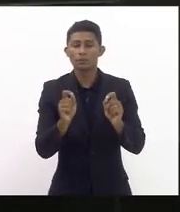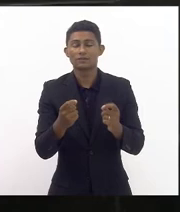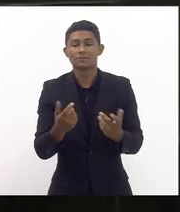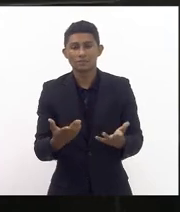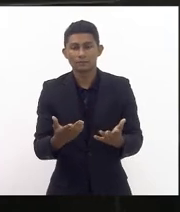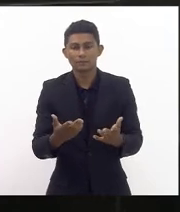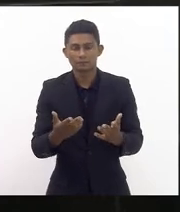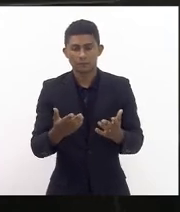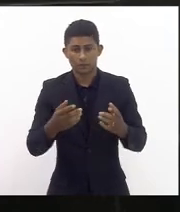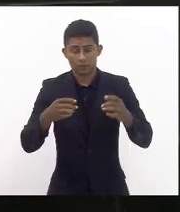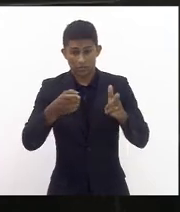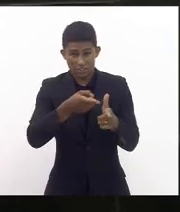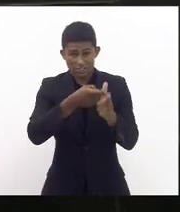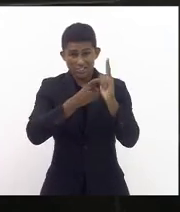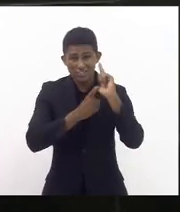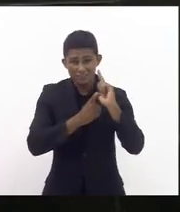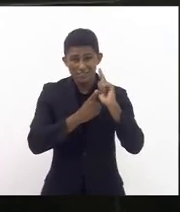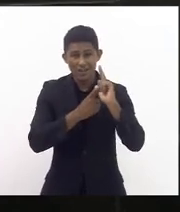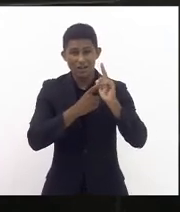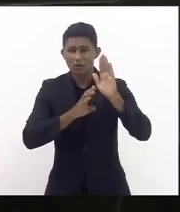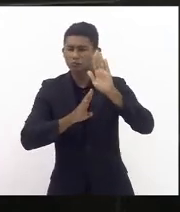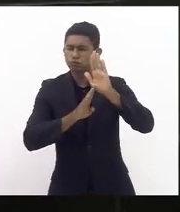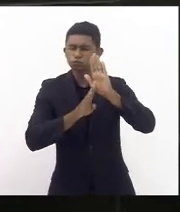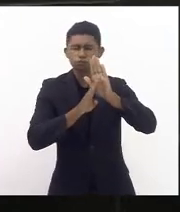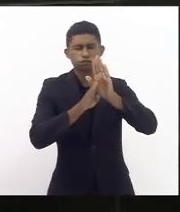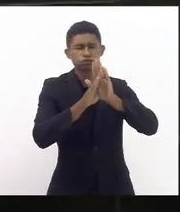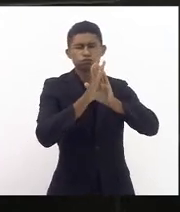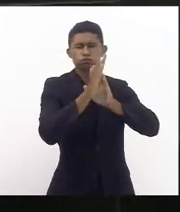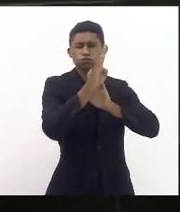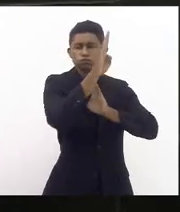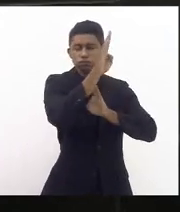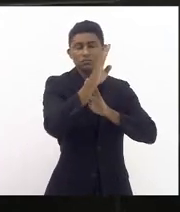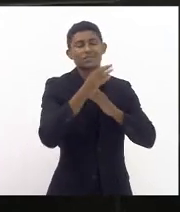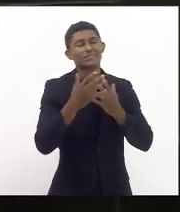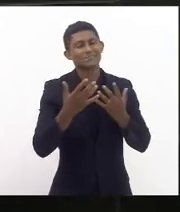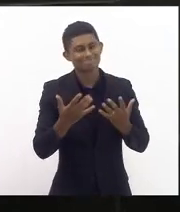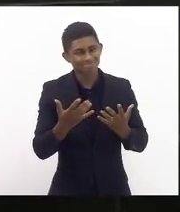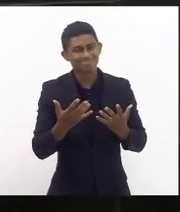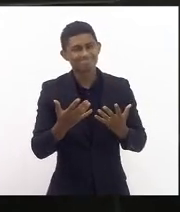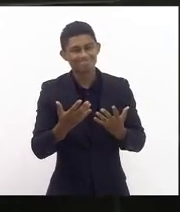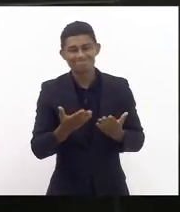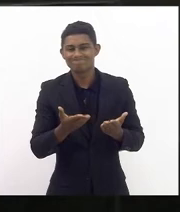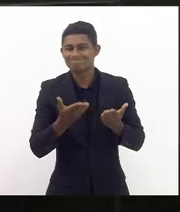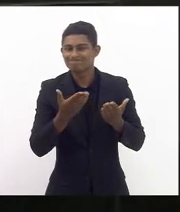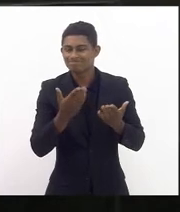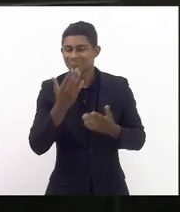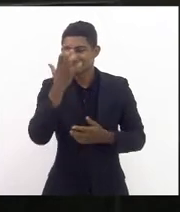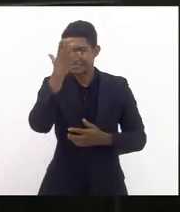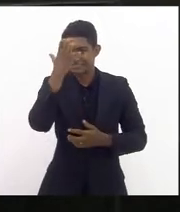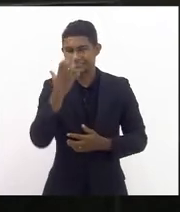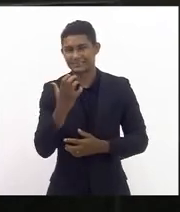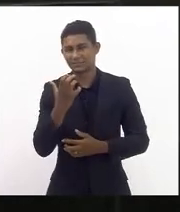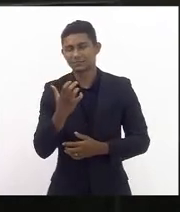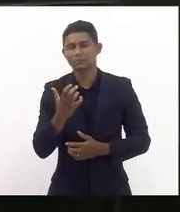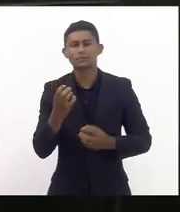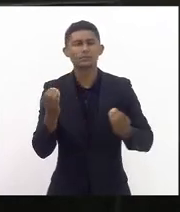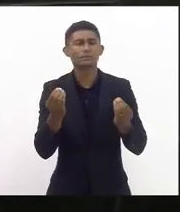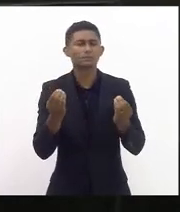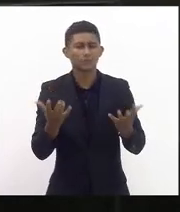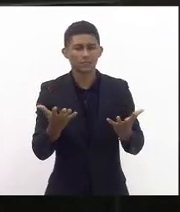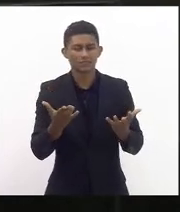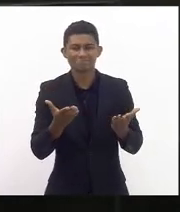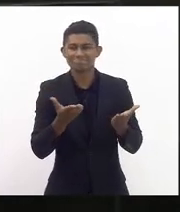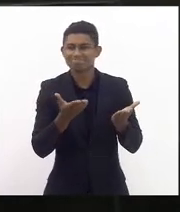crescimento exponencial da dívida foi um fator fundamental, né, para